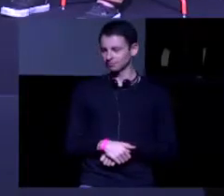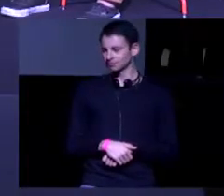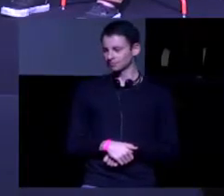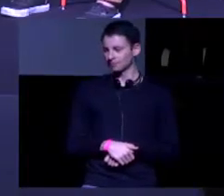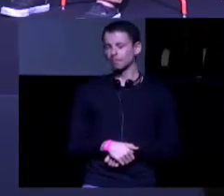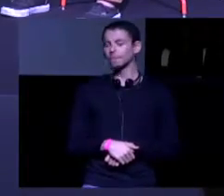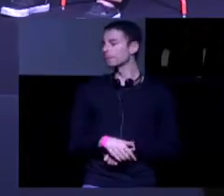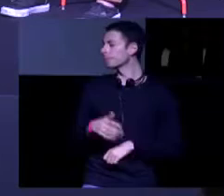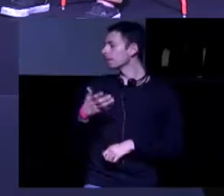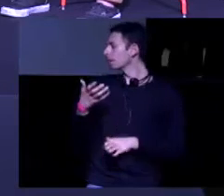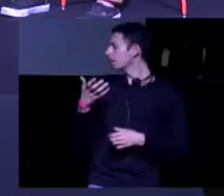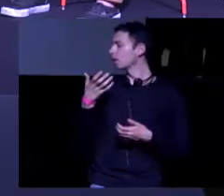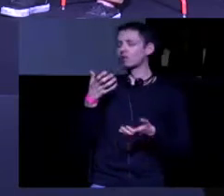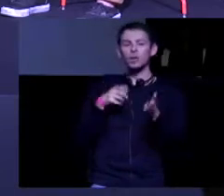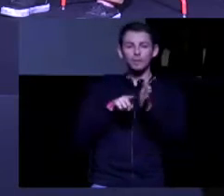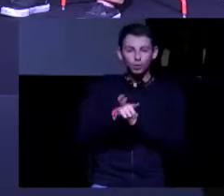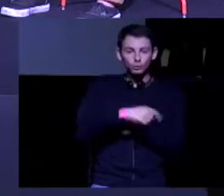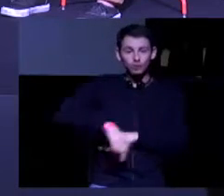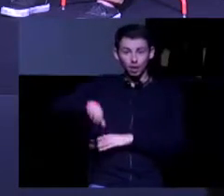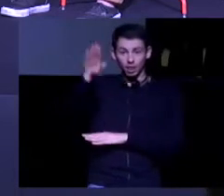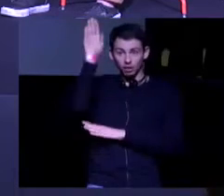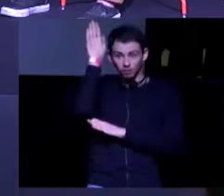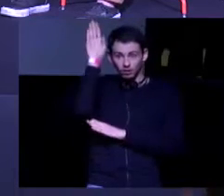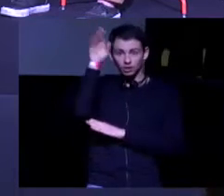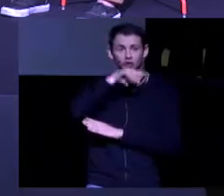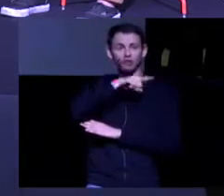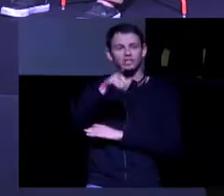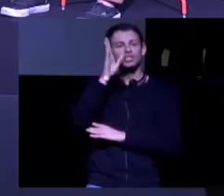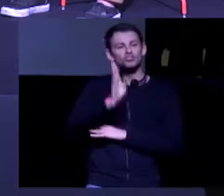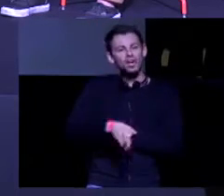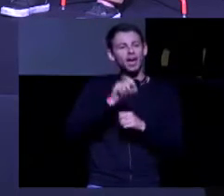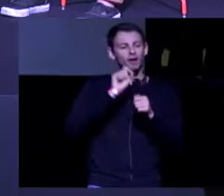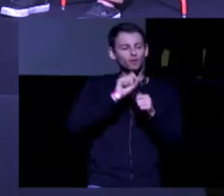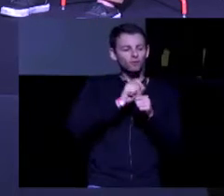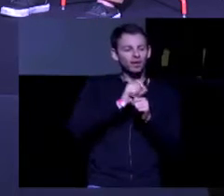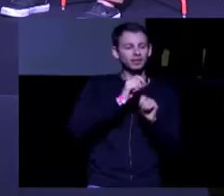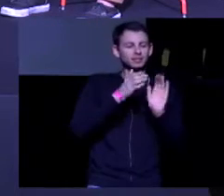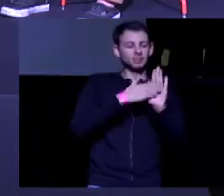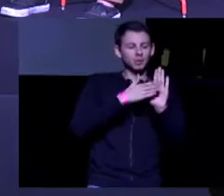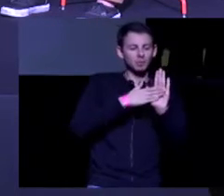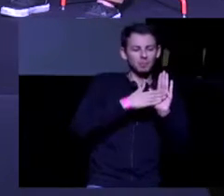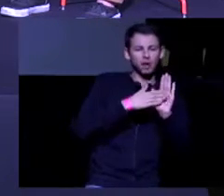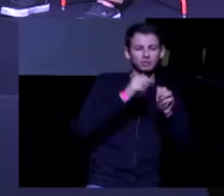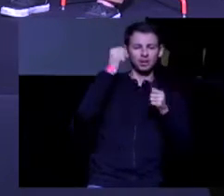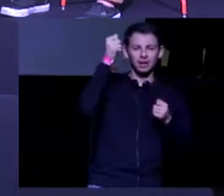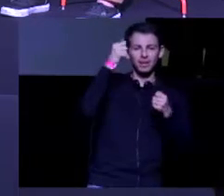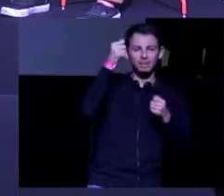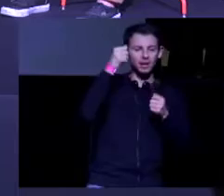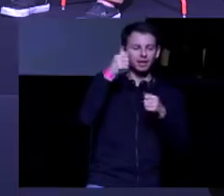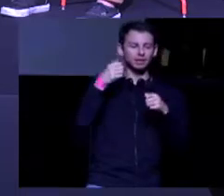Eu queria fazer uma pergunta. Levanta a mão, por favor, quem já fez uma campanha de financiamento coletivo?